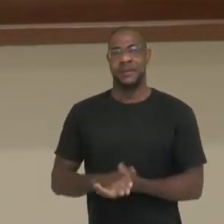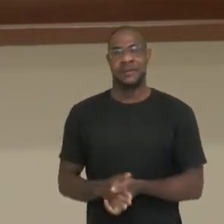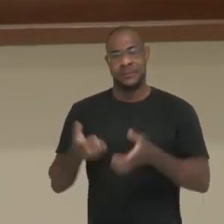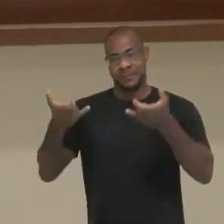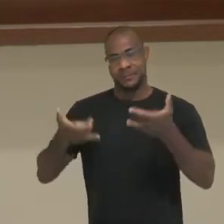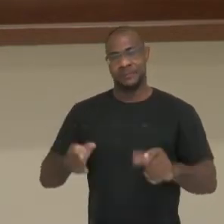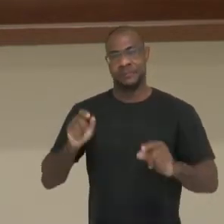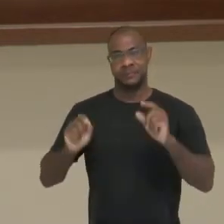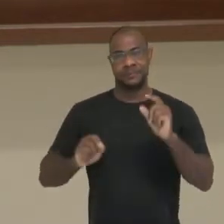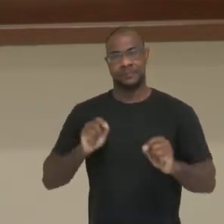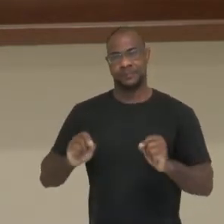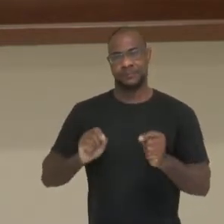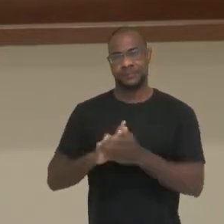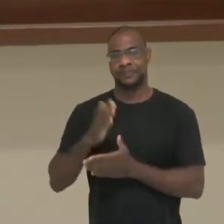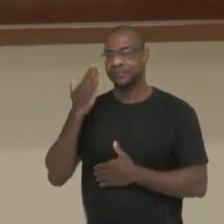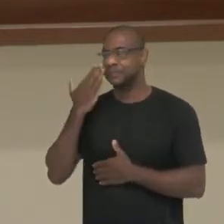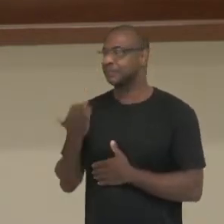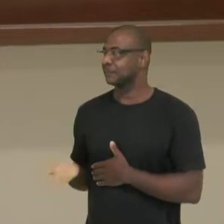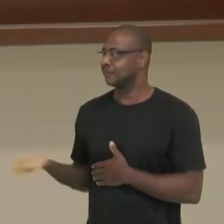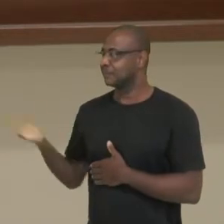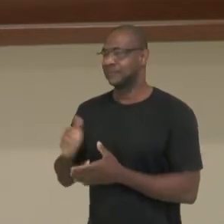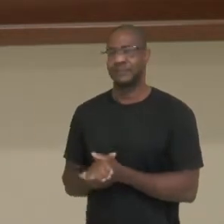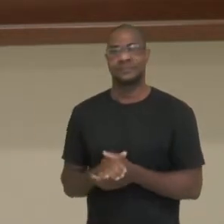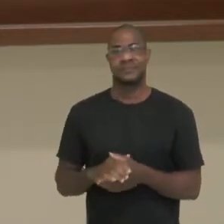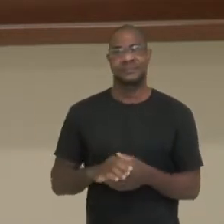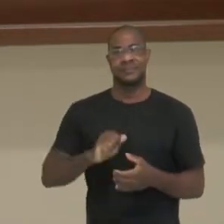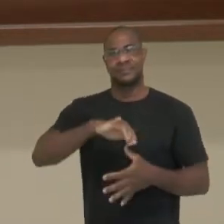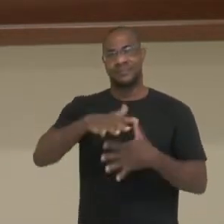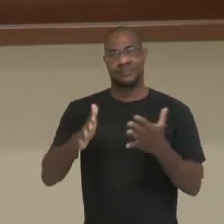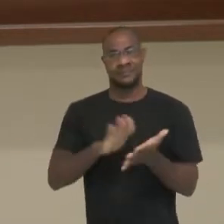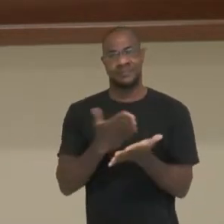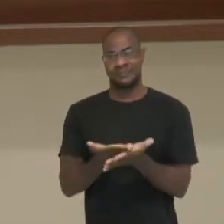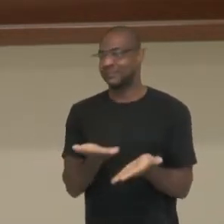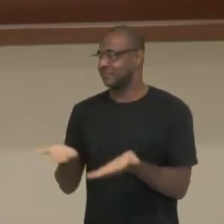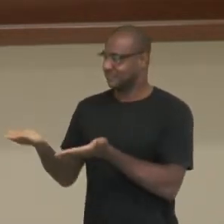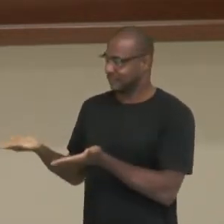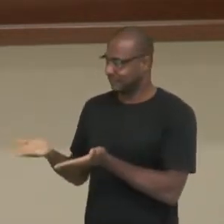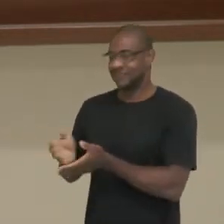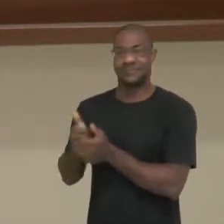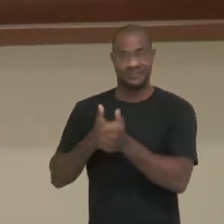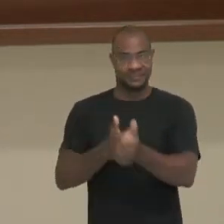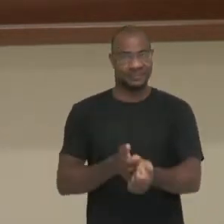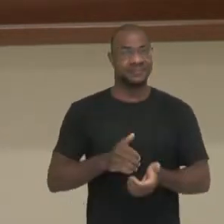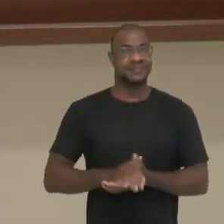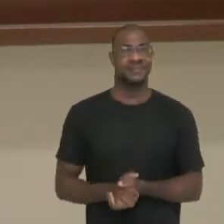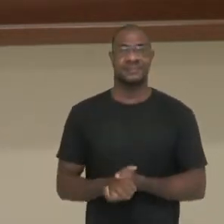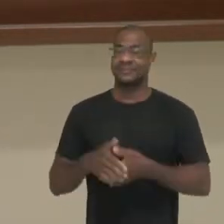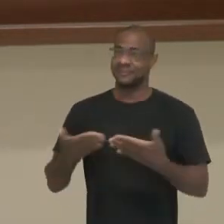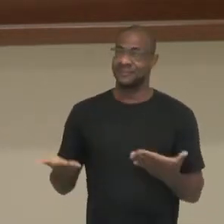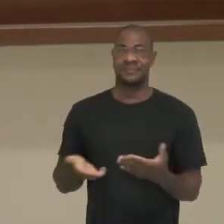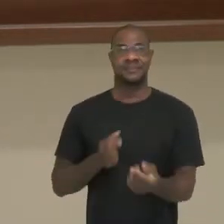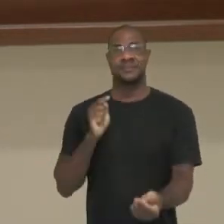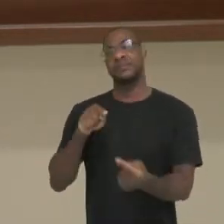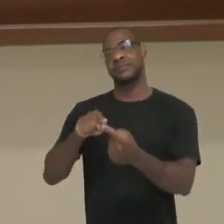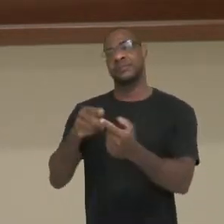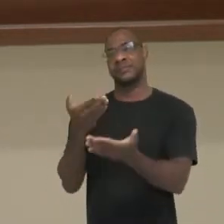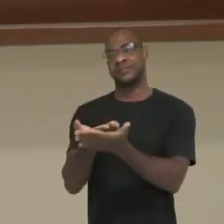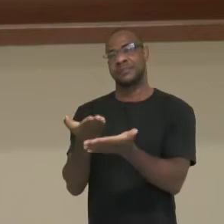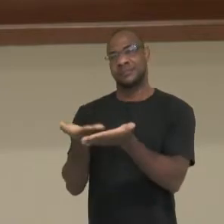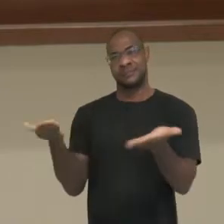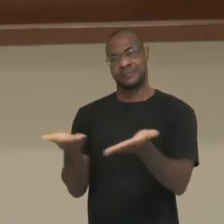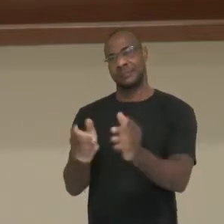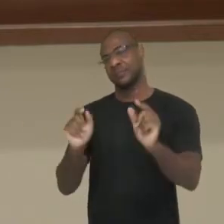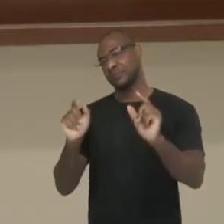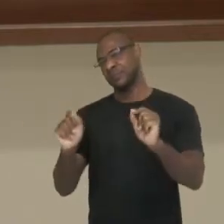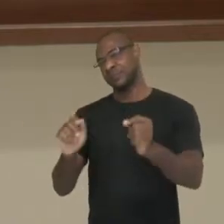permutação com repetição. E estaremos aí com o Val. Seja bem-vindo, Val, para nos acompanhar. E quais que serão os objetivos da aula de